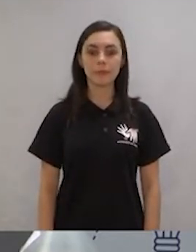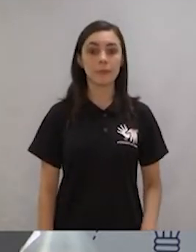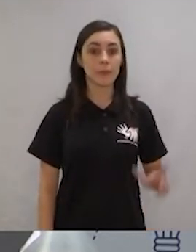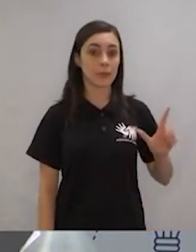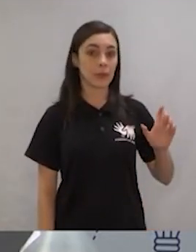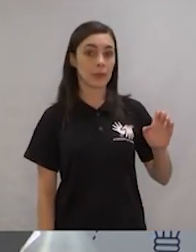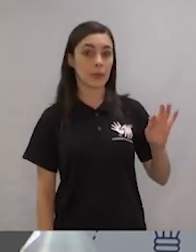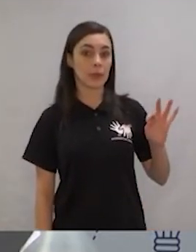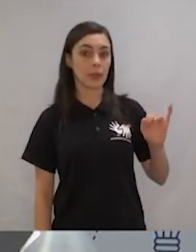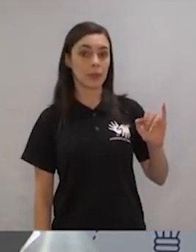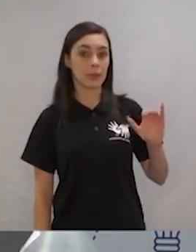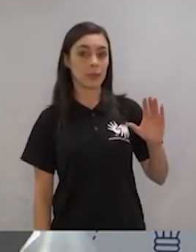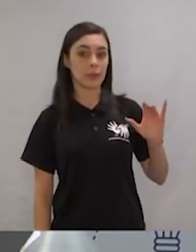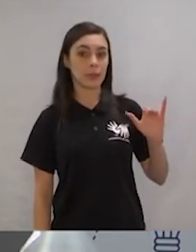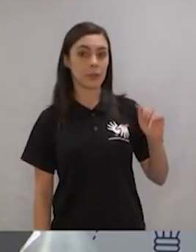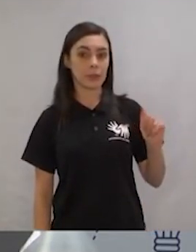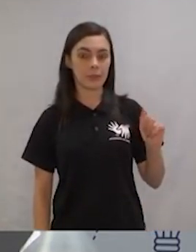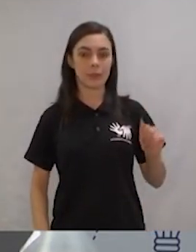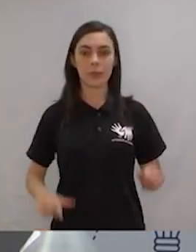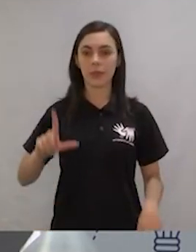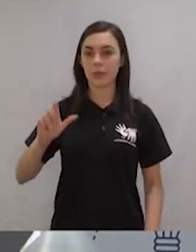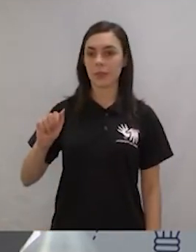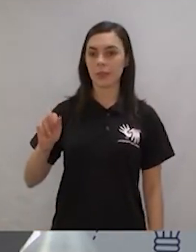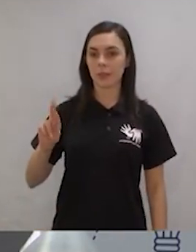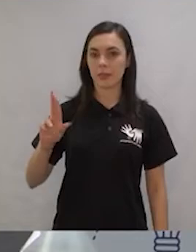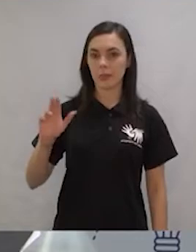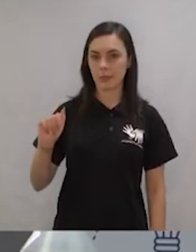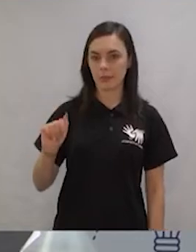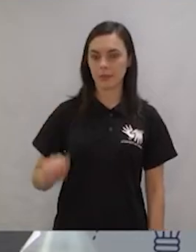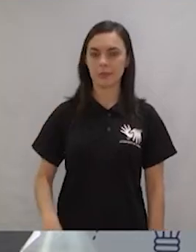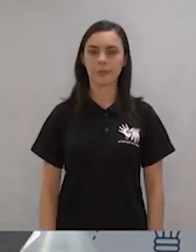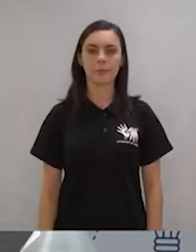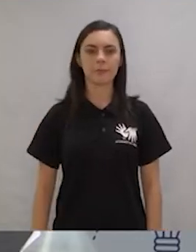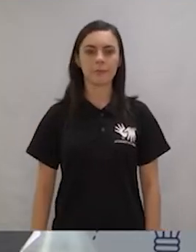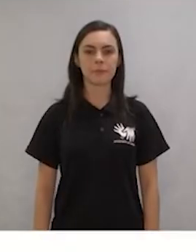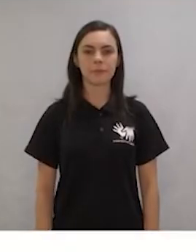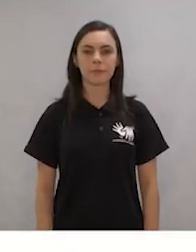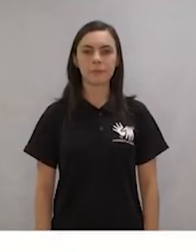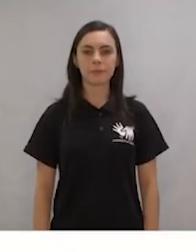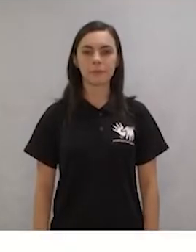lá, Letícia e Laura. Vamos lá.